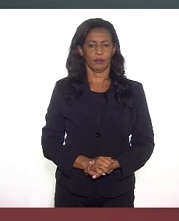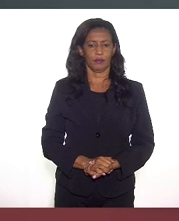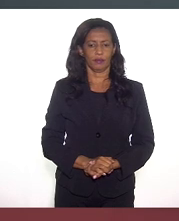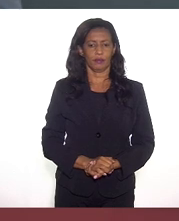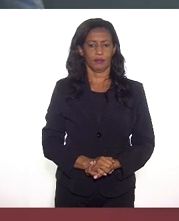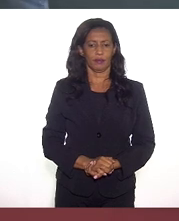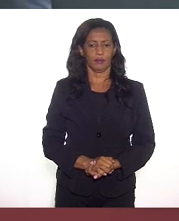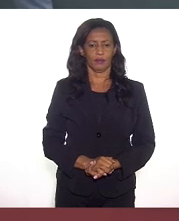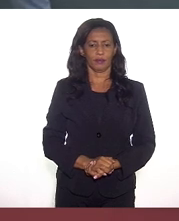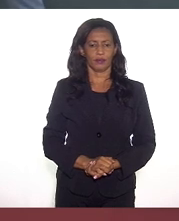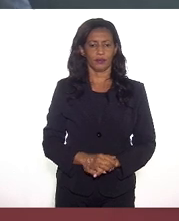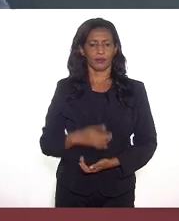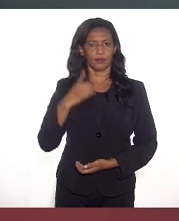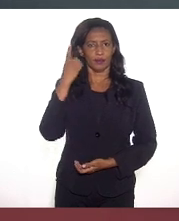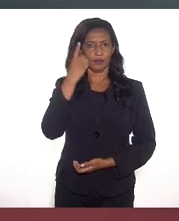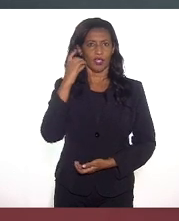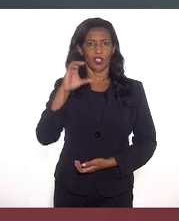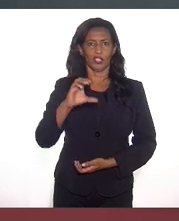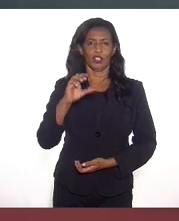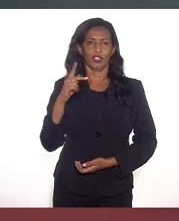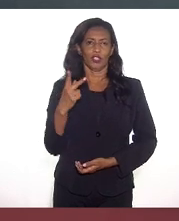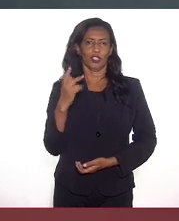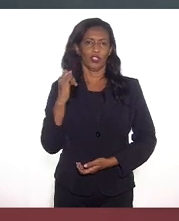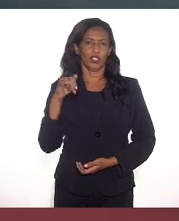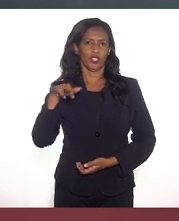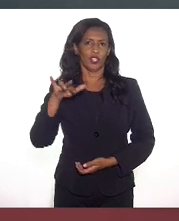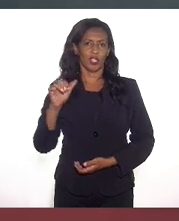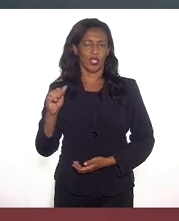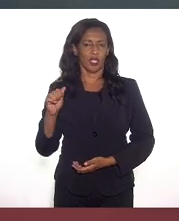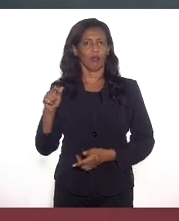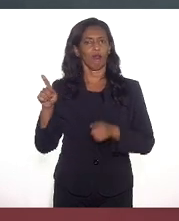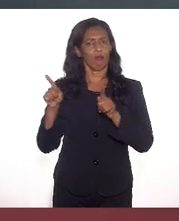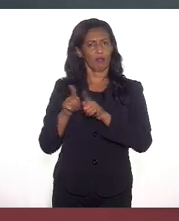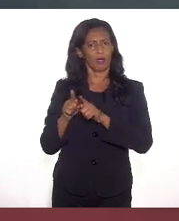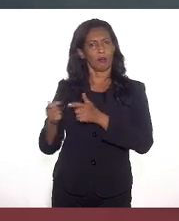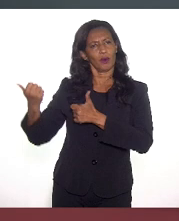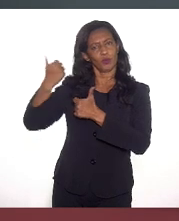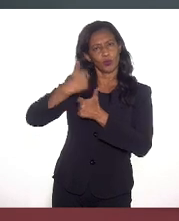O deputado Chiquinho da Mangueira, representando os demais deputados.